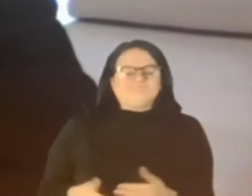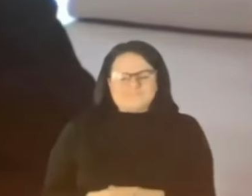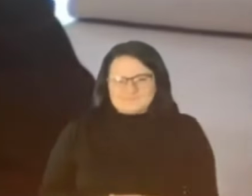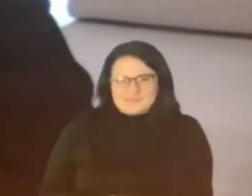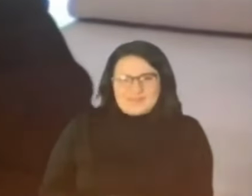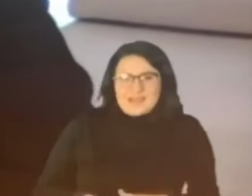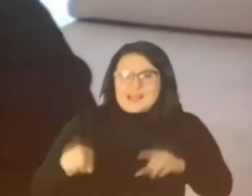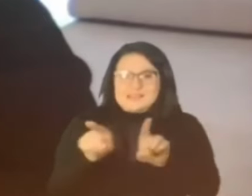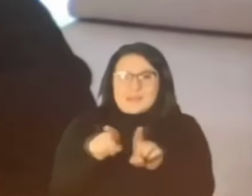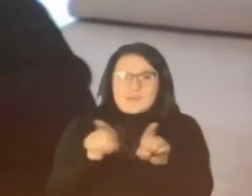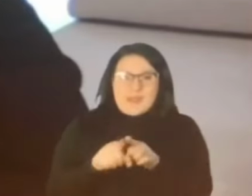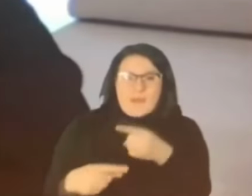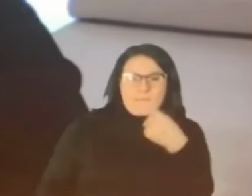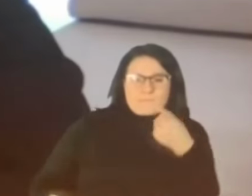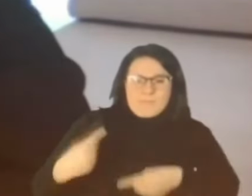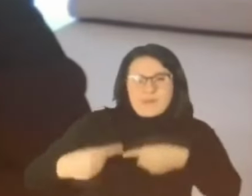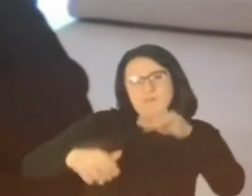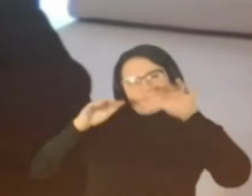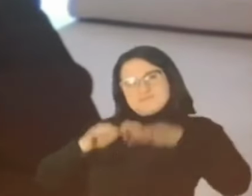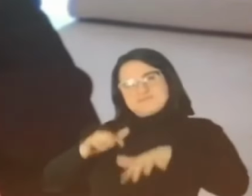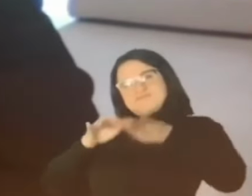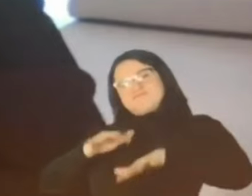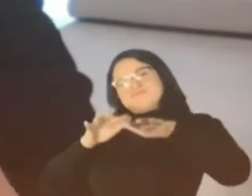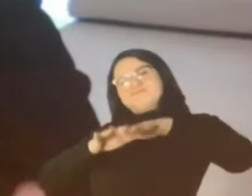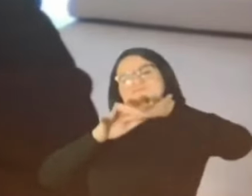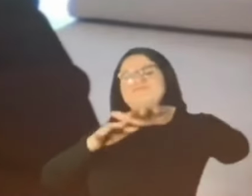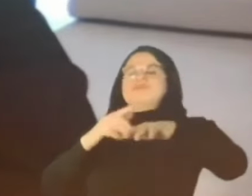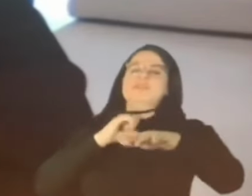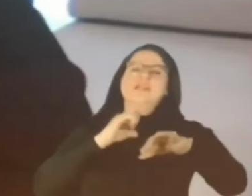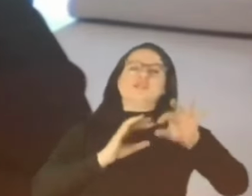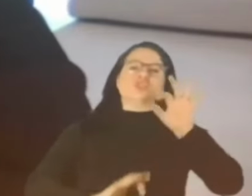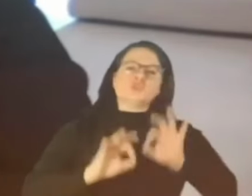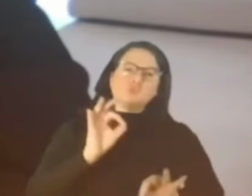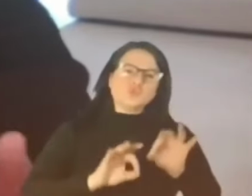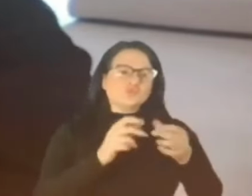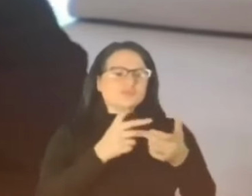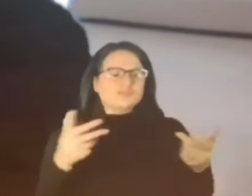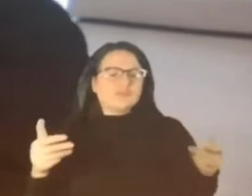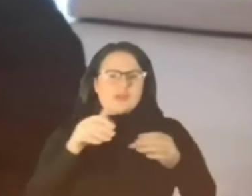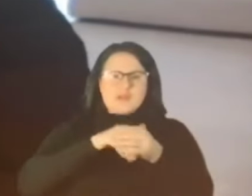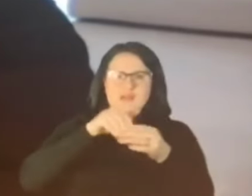ativismo político, a constante manifestação de juízes eleitorais sob